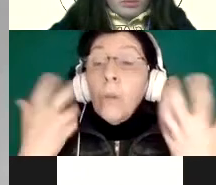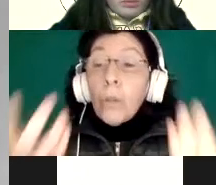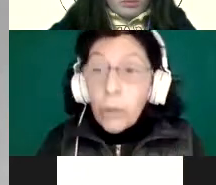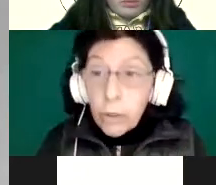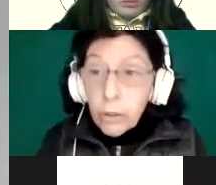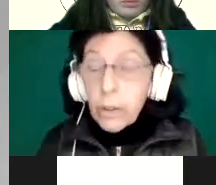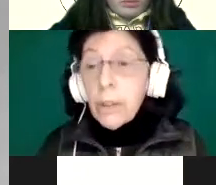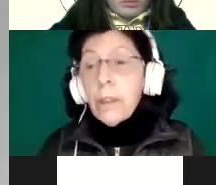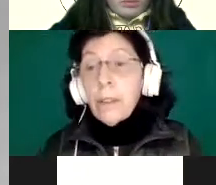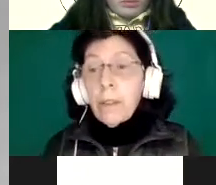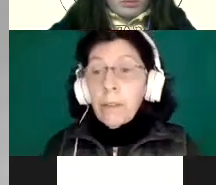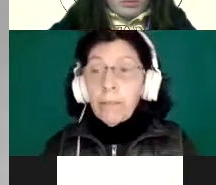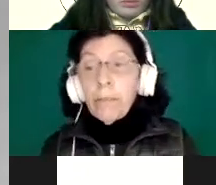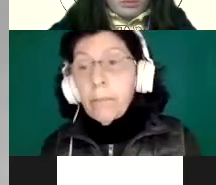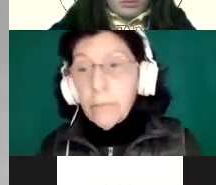algures,